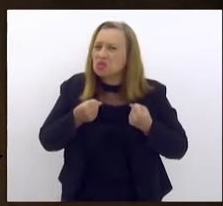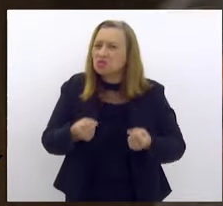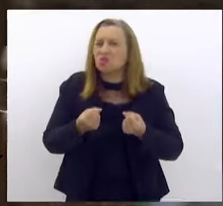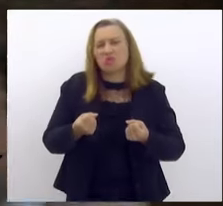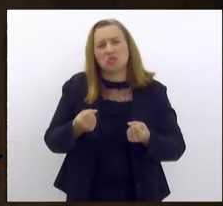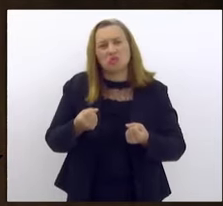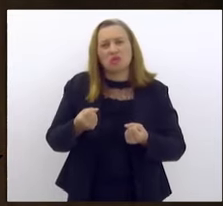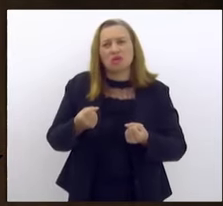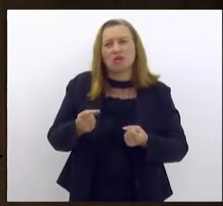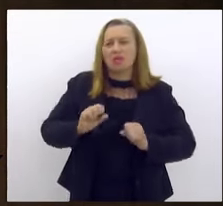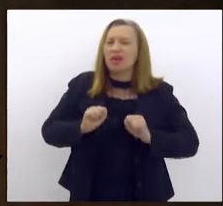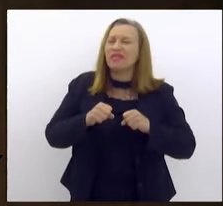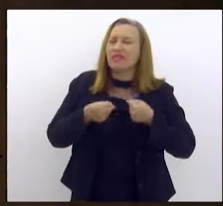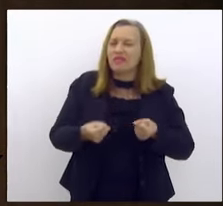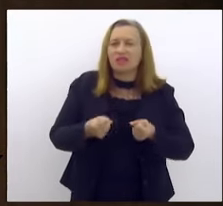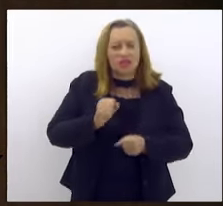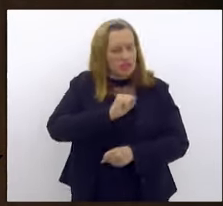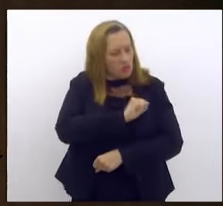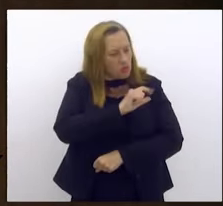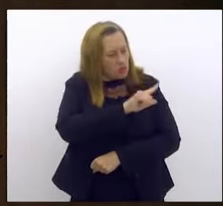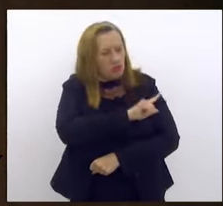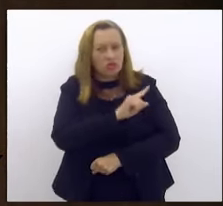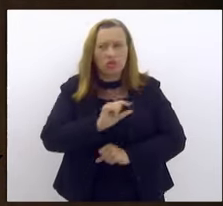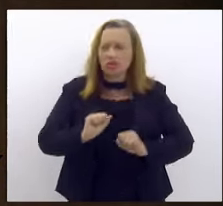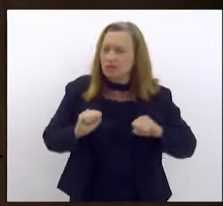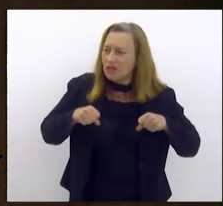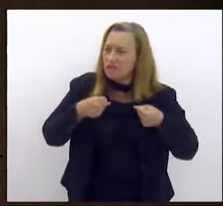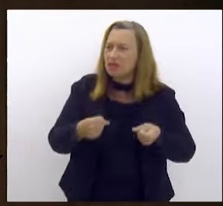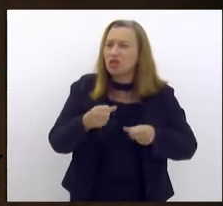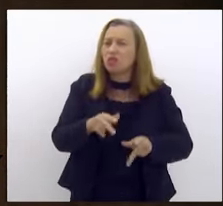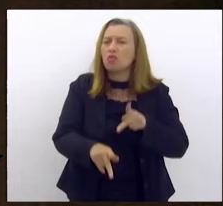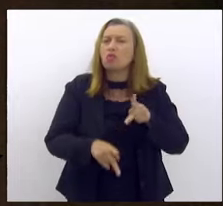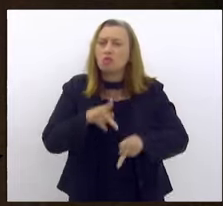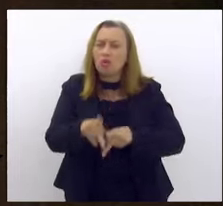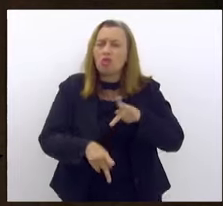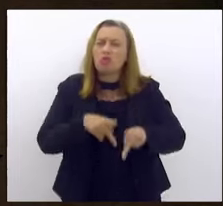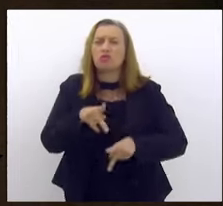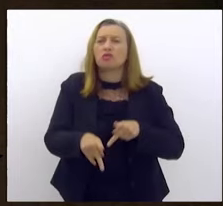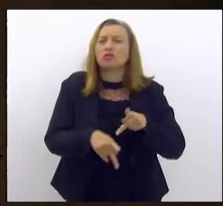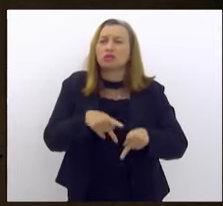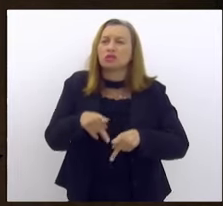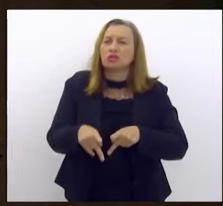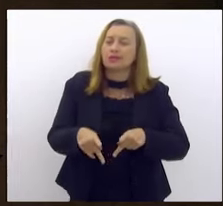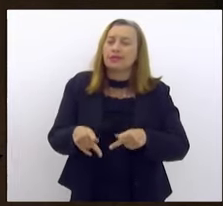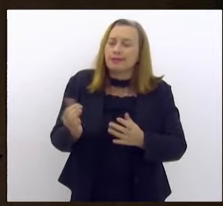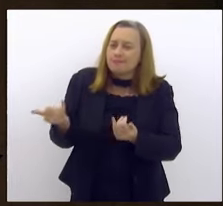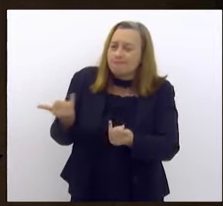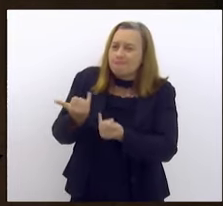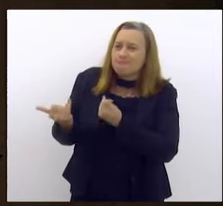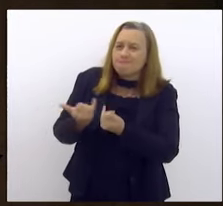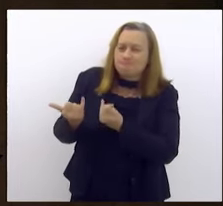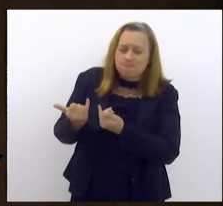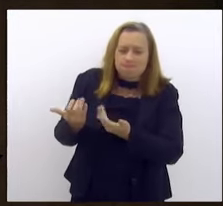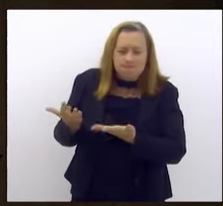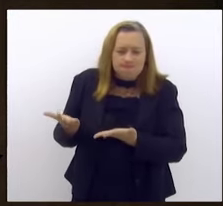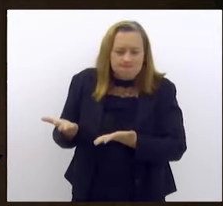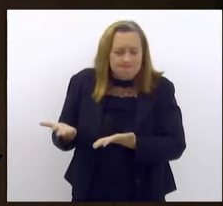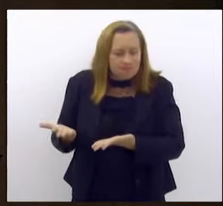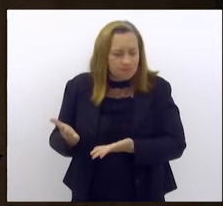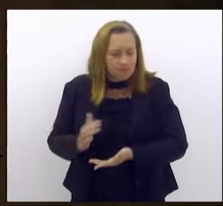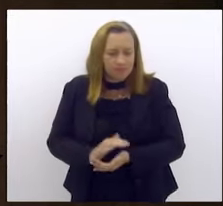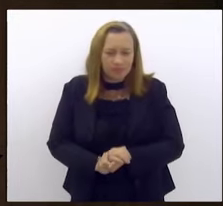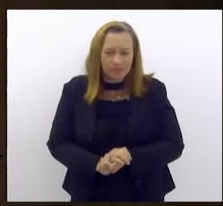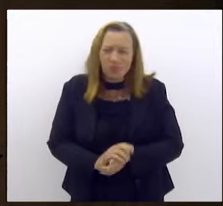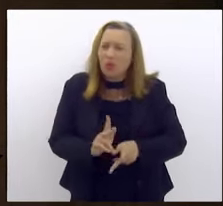dela para defender São Gonçalo, para defender a população gonçalense. E essa notícia deixou